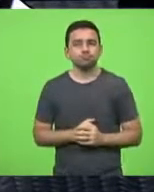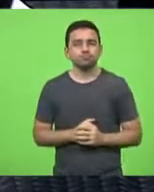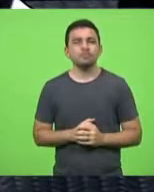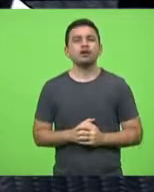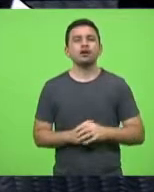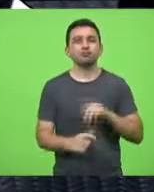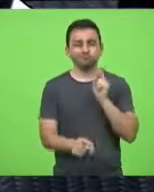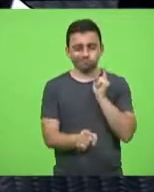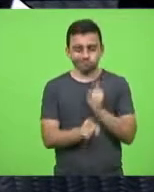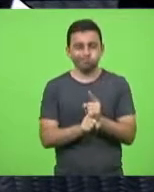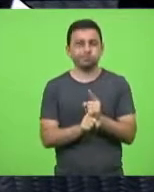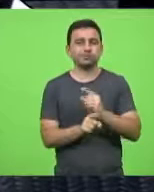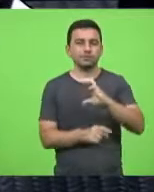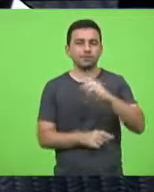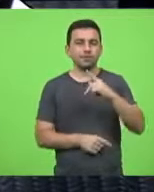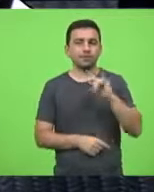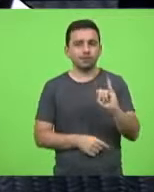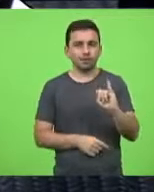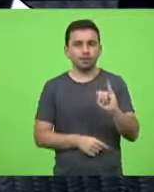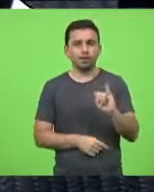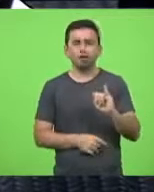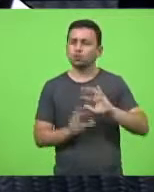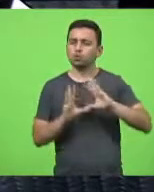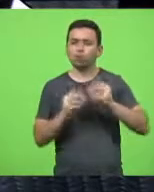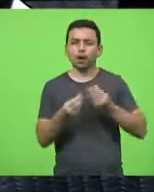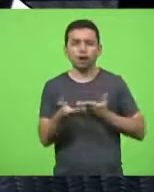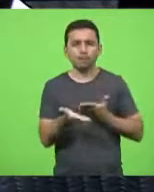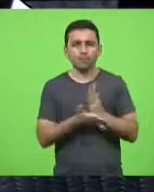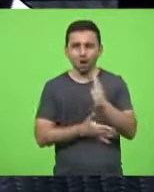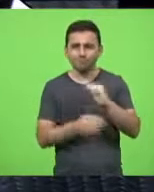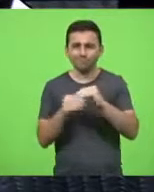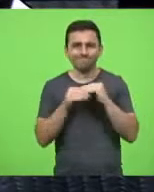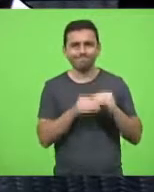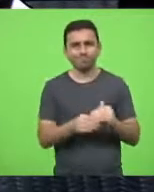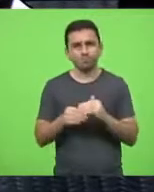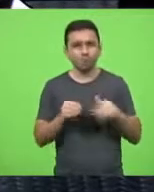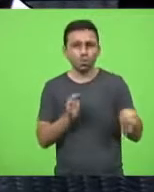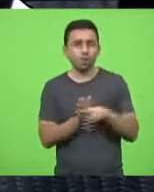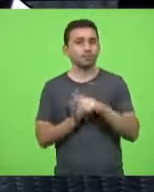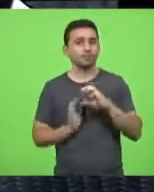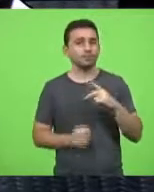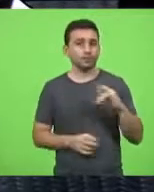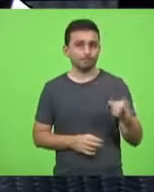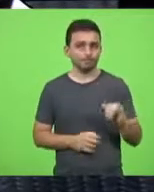na CPI e aprovado por unanimidade pelos membros que compõem a CPI.